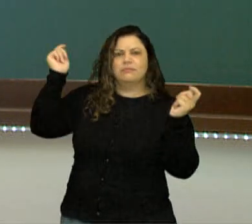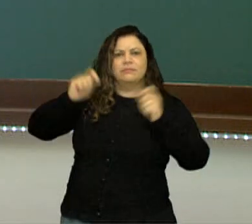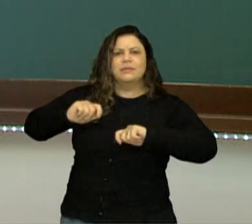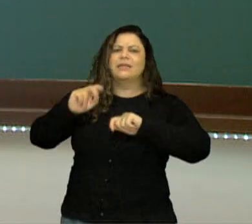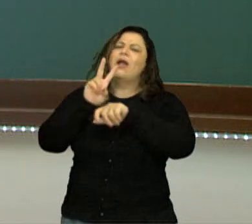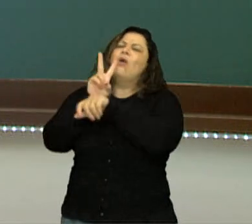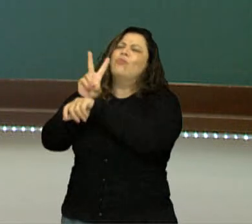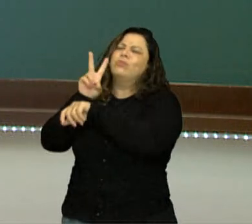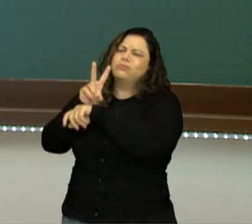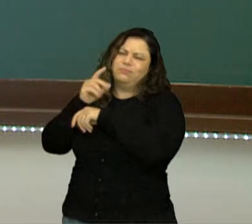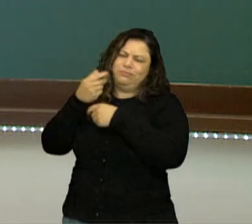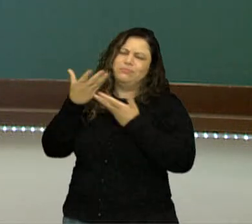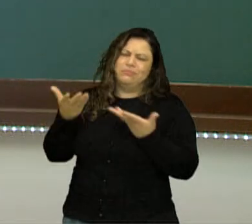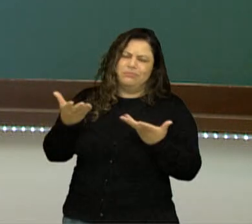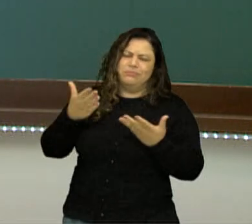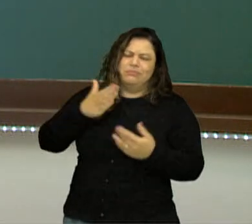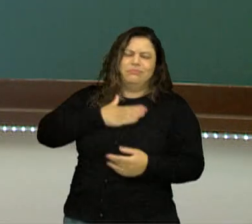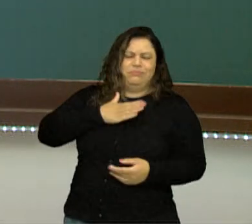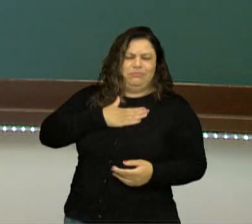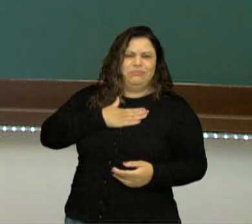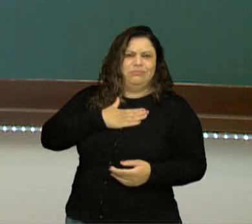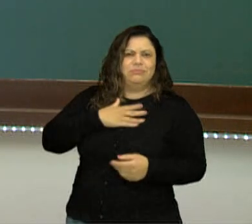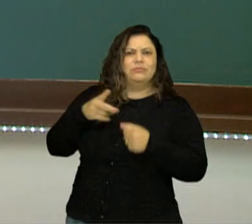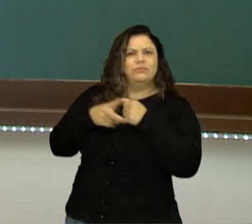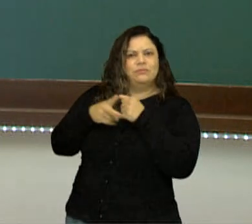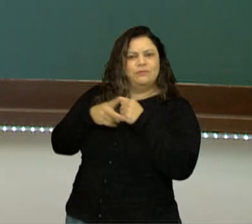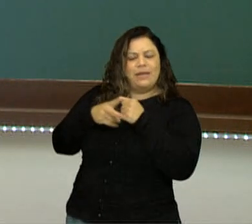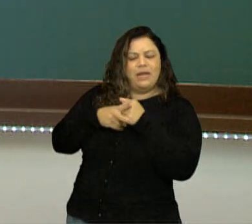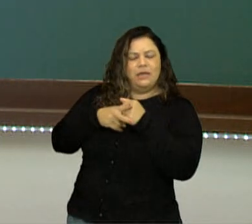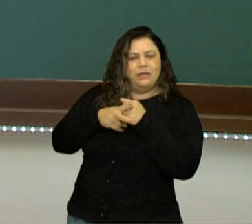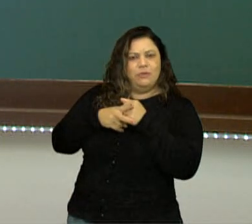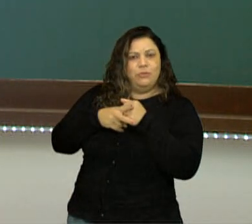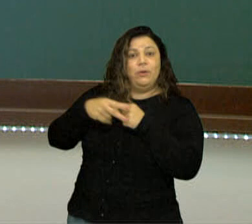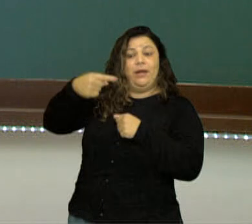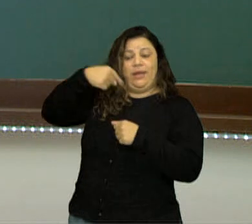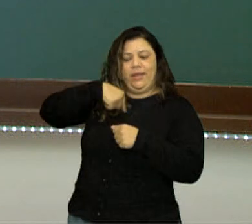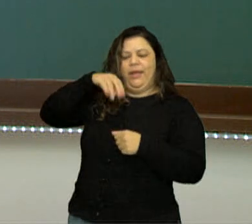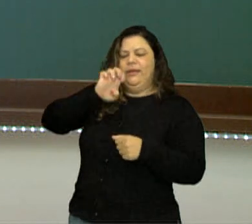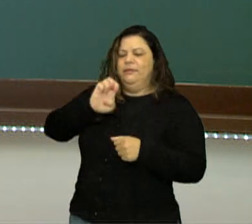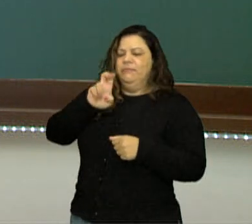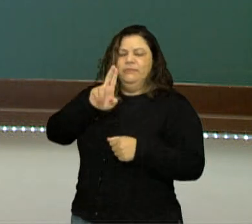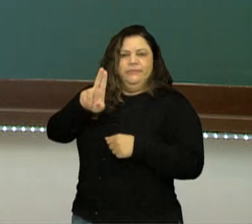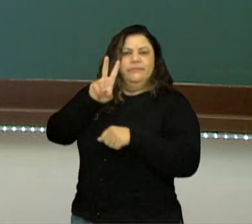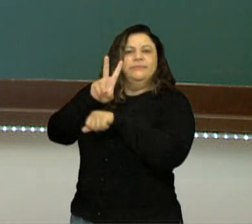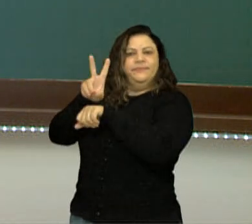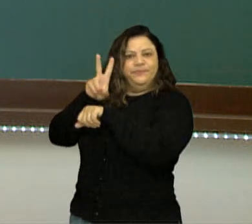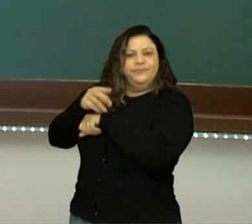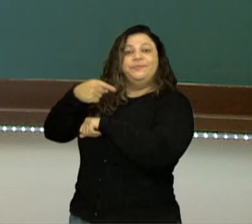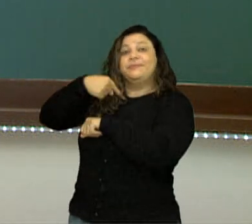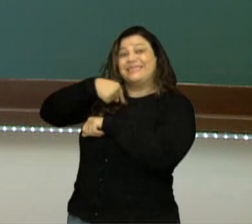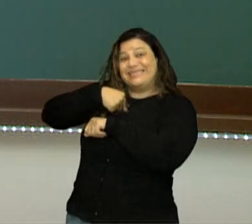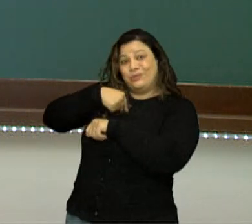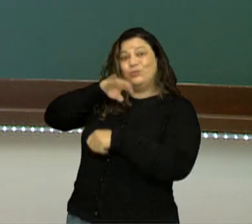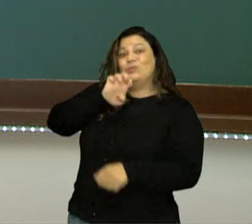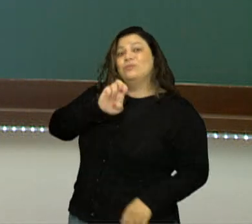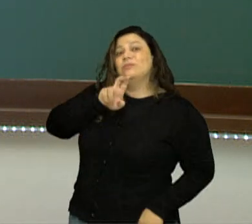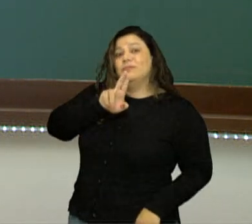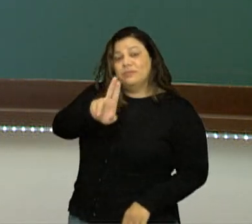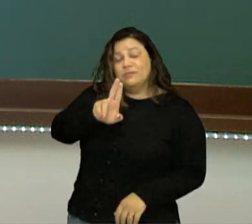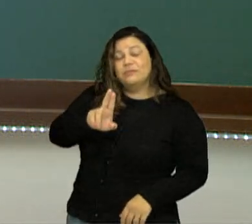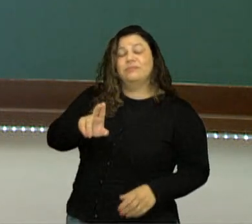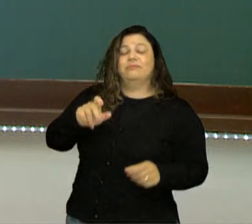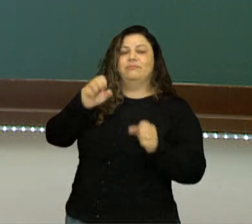mamãe. Então, aqui ó, o verbo vou cuidar. Quem que vai cuidar? Eu. Quem que vai fazer a ação? Eu. Quem é o